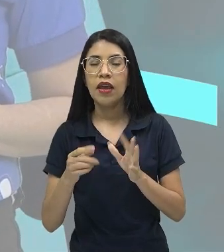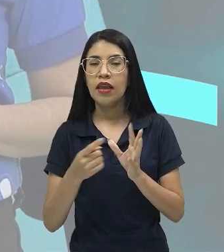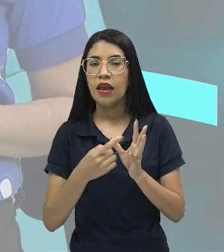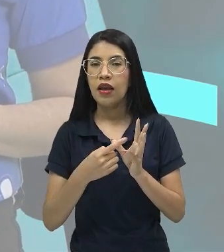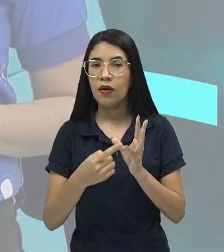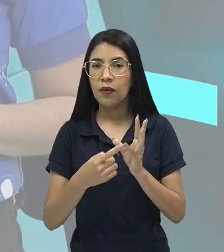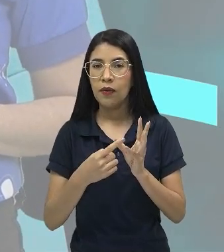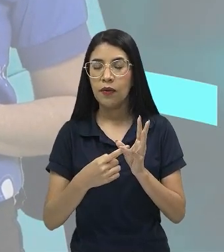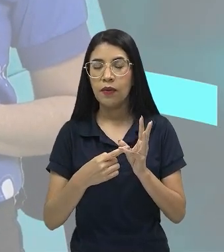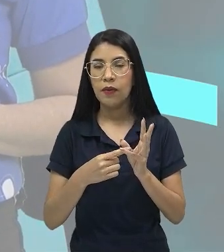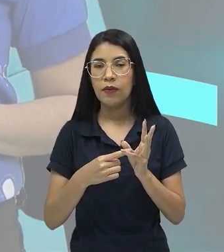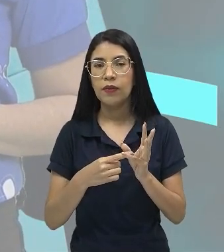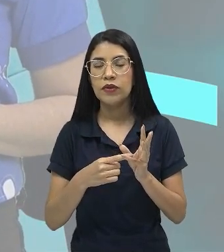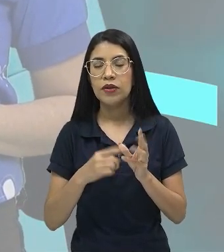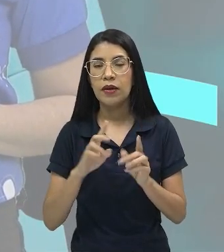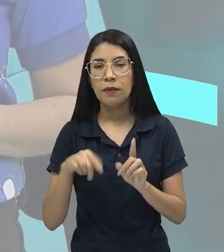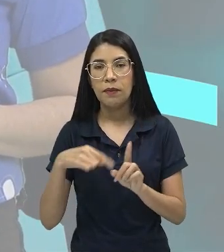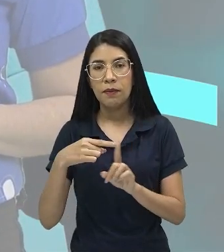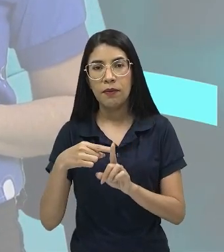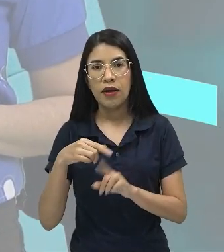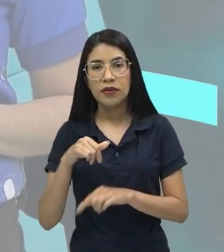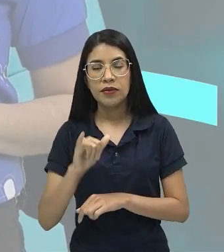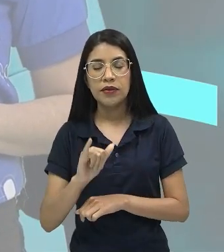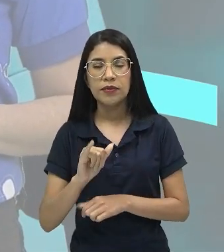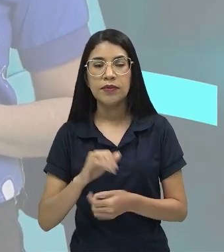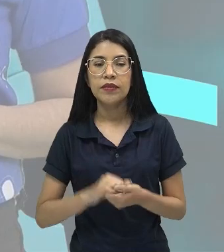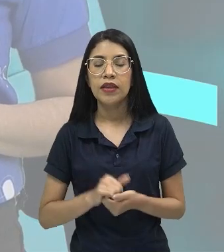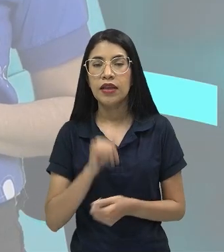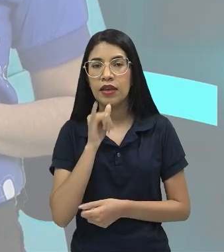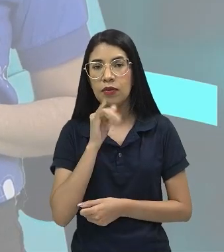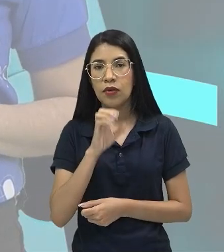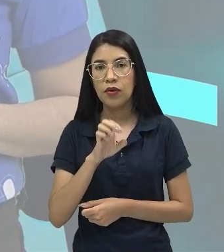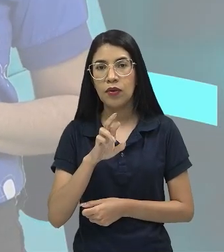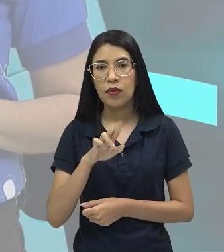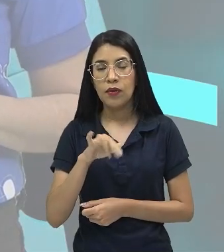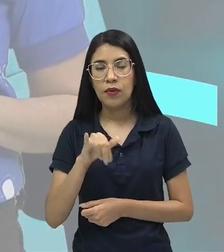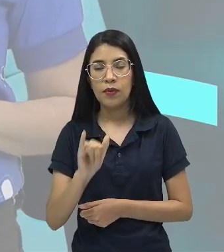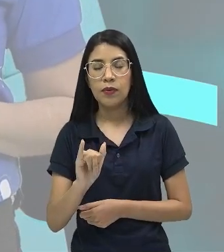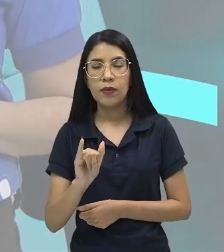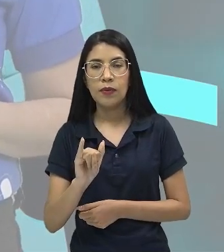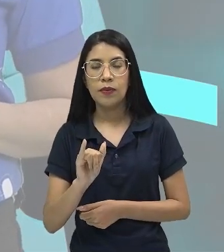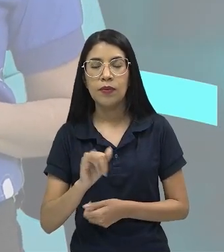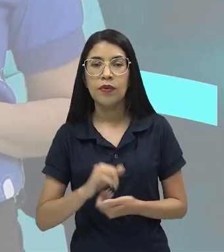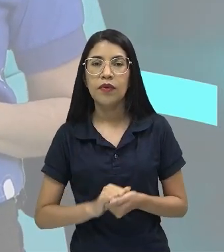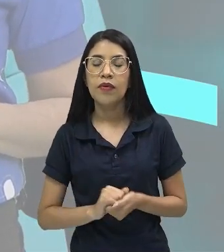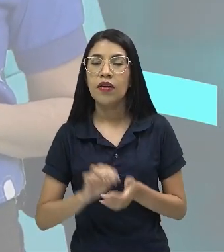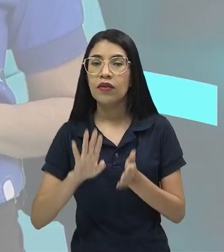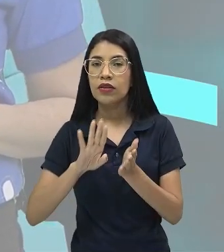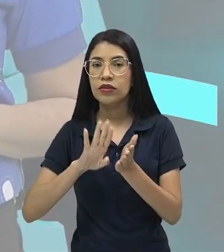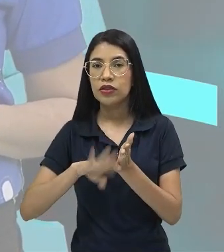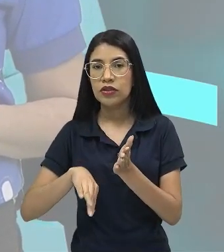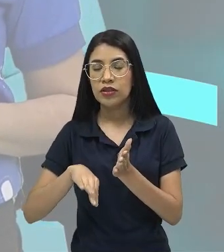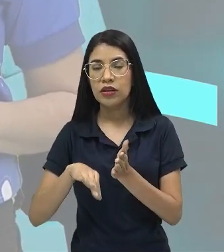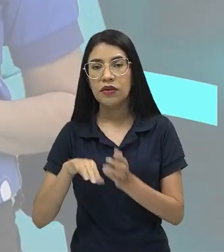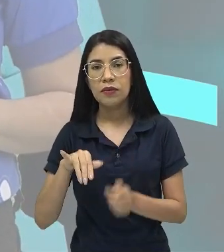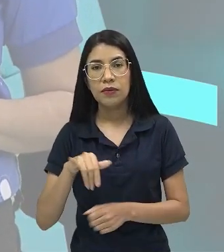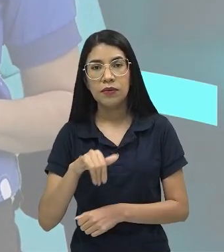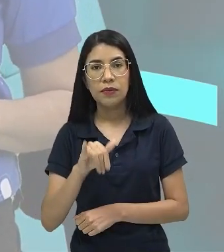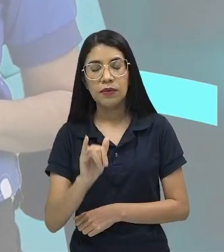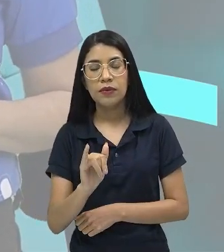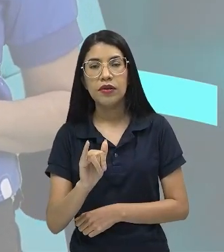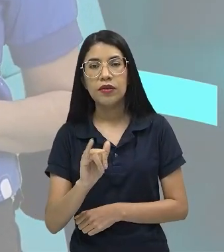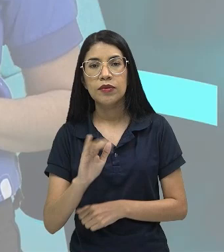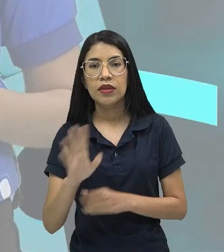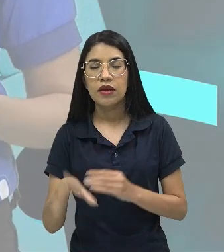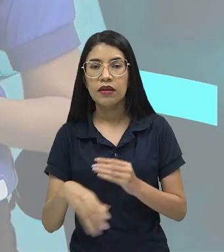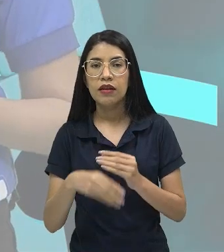aqui o cry, ó. Terminou em RY, certo? Então, você vai tirar o Y de lá e